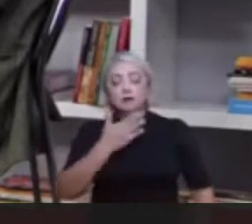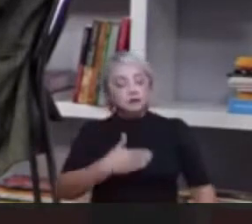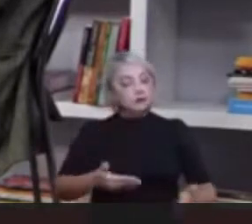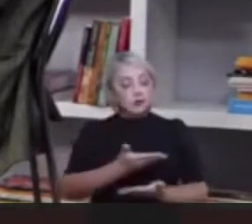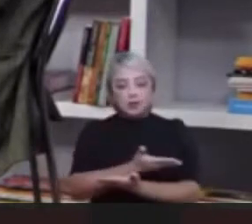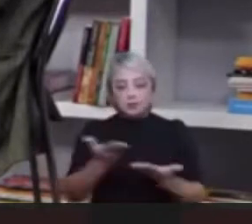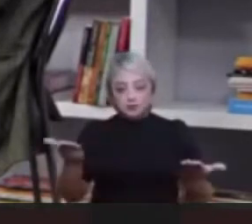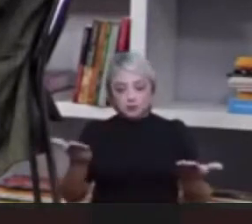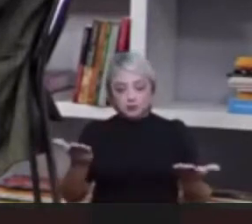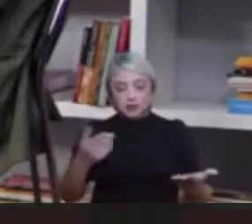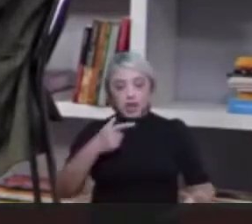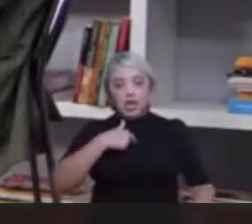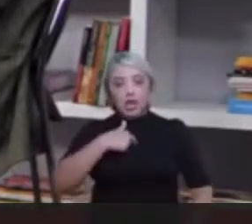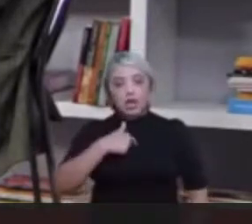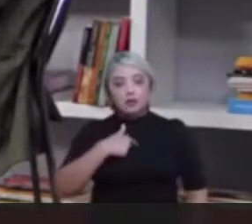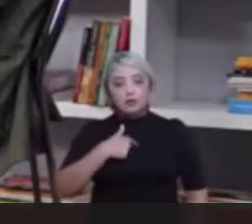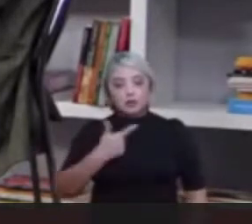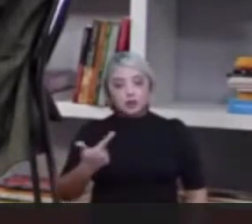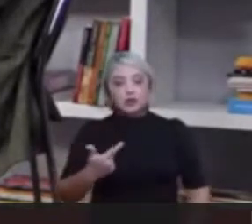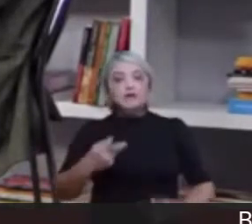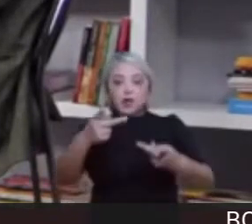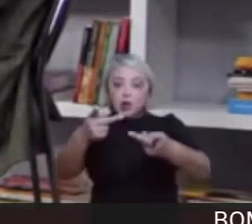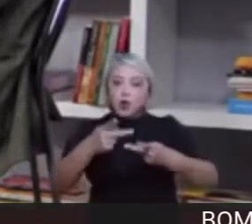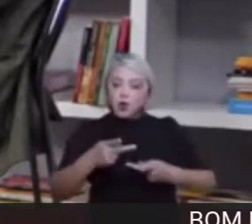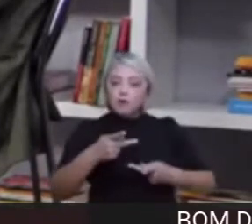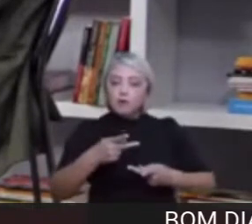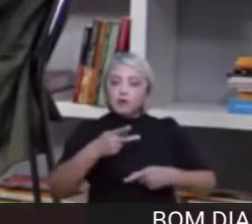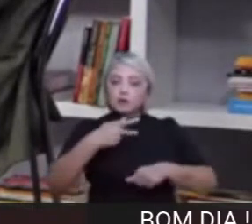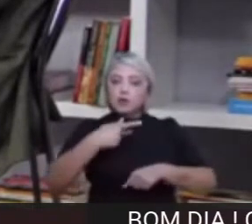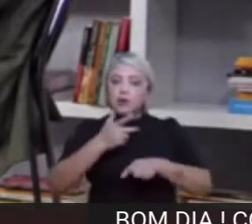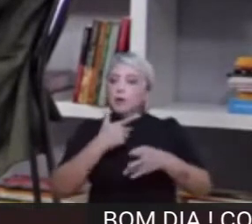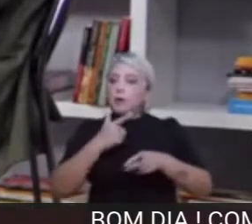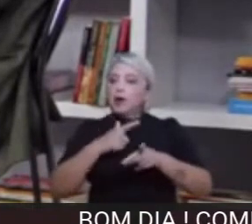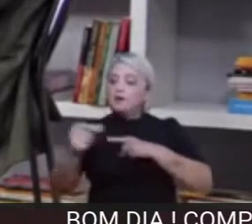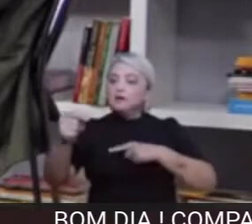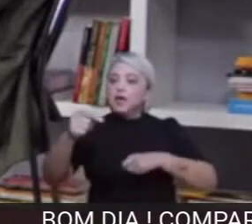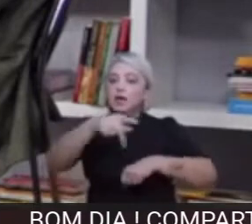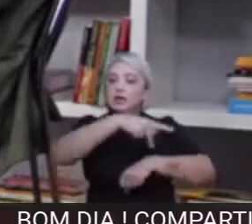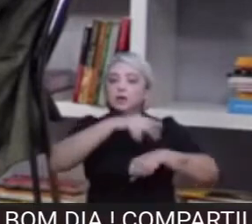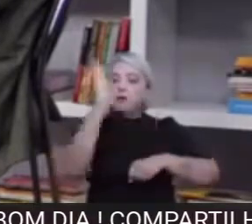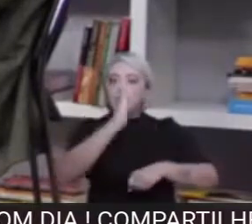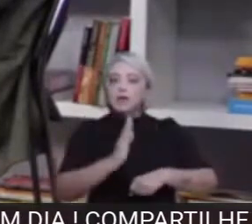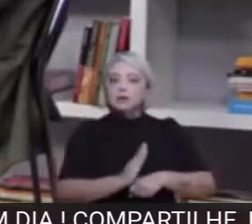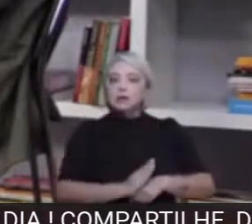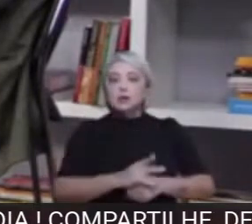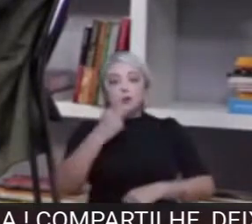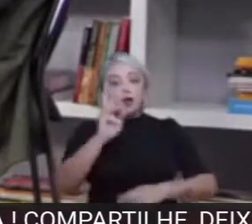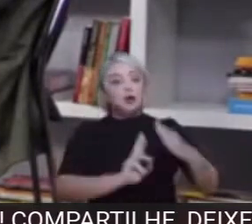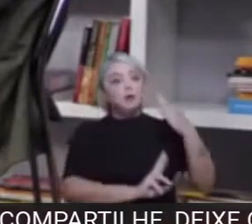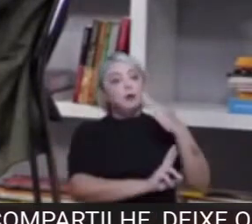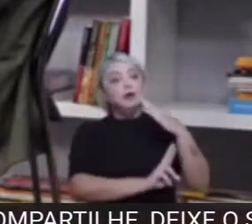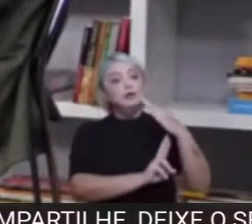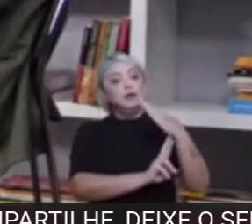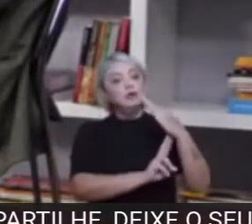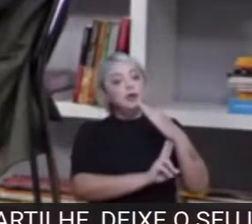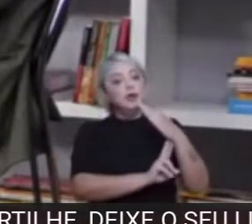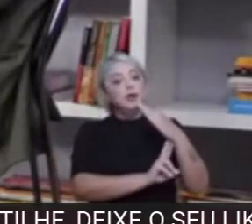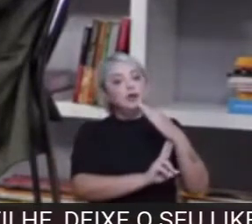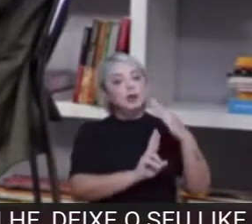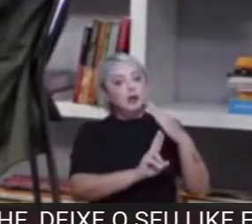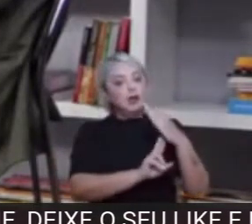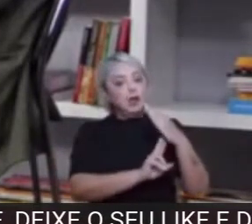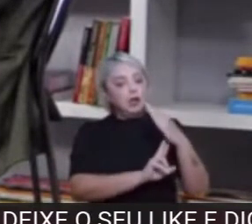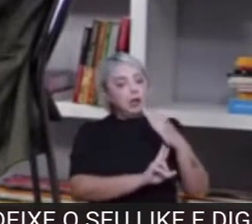tive convite para sair do Brasil. Eu tive convite para ir para uma embaixada. E não foram poucos. E eu